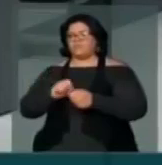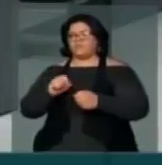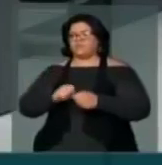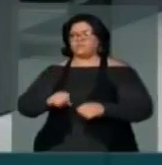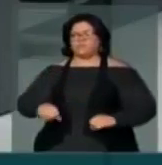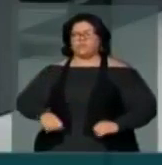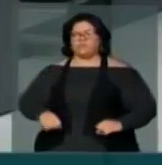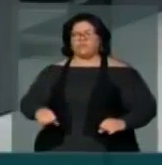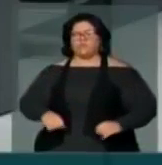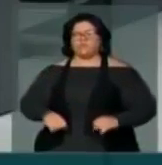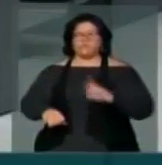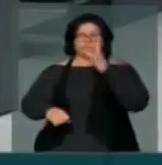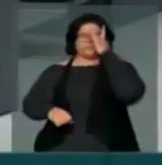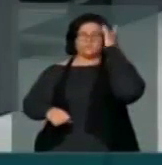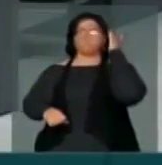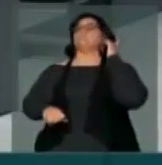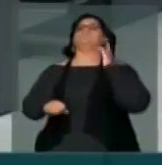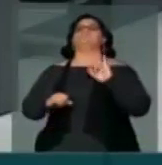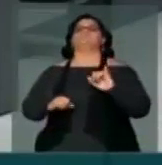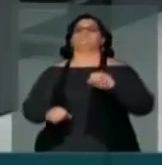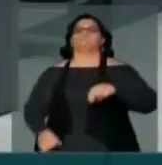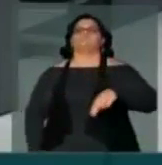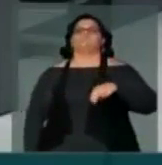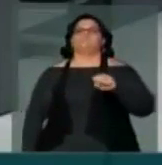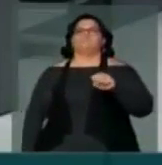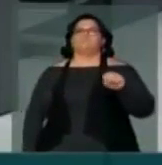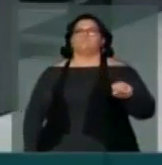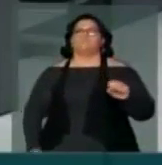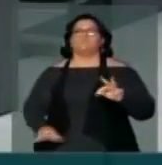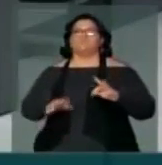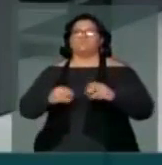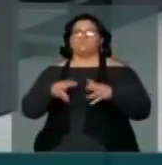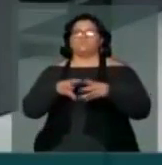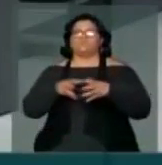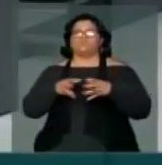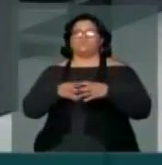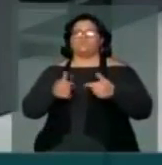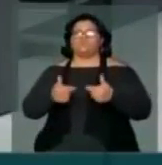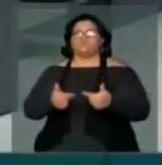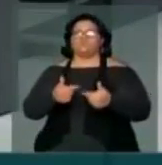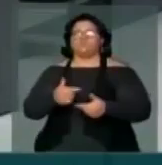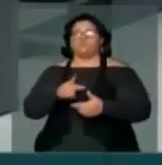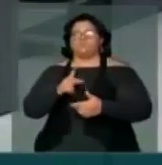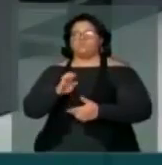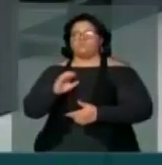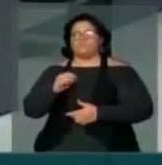solidariedade a todas as entidades que têm lutado pela PEC 555 e 170.